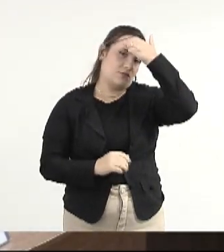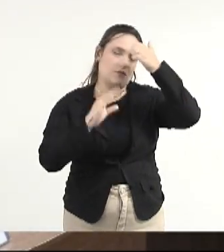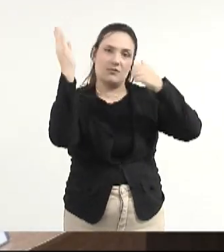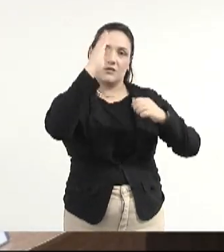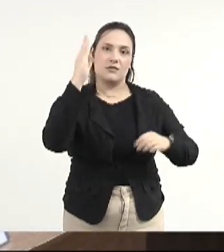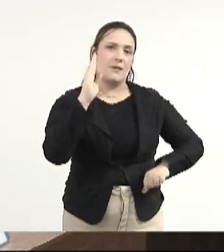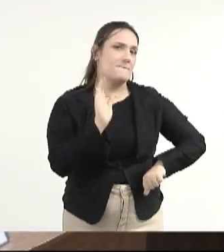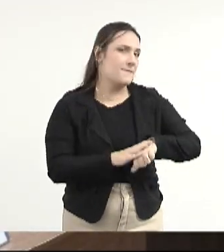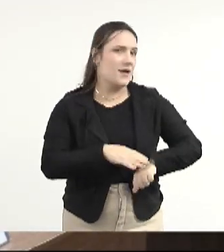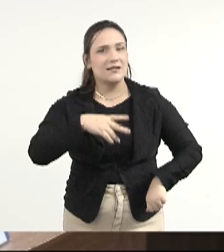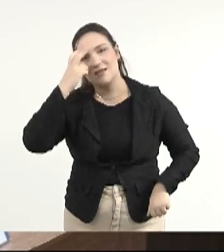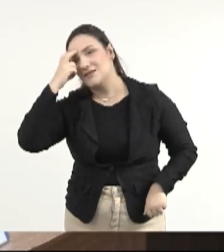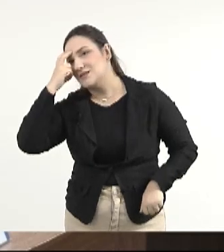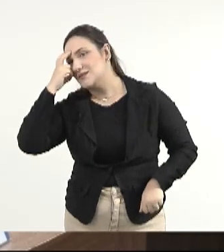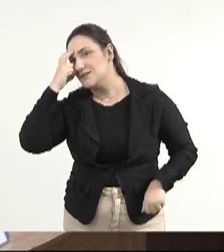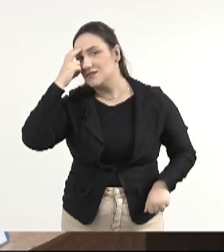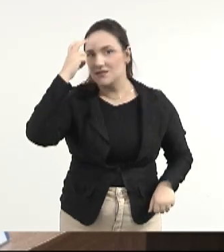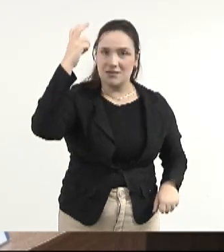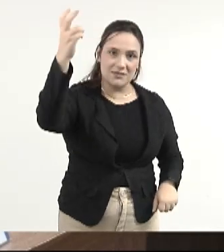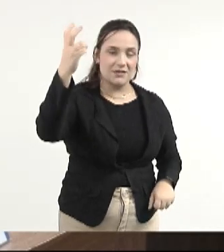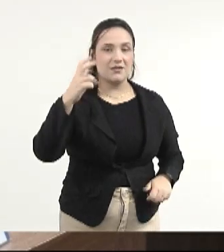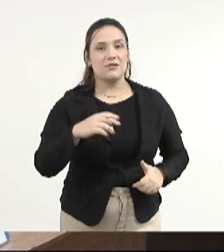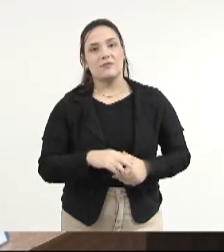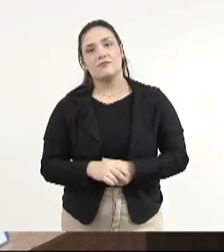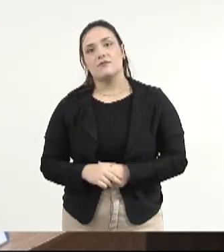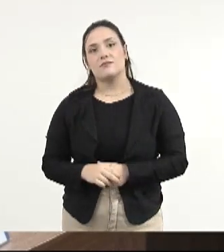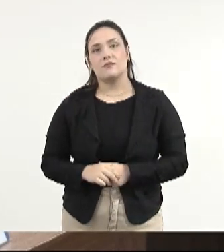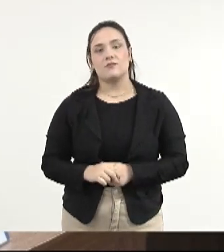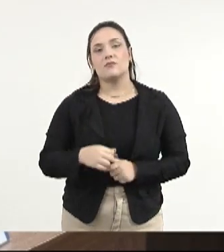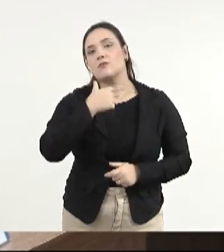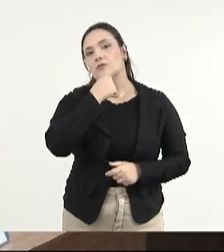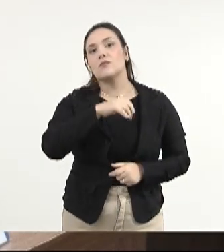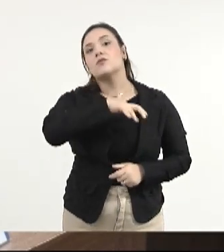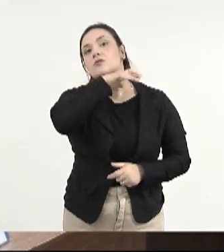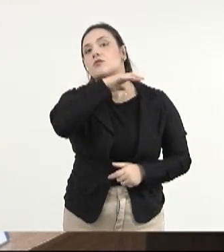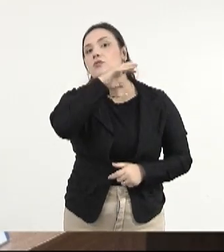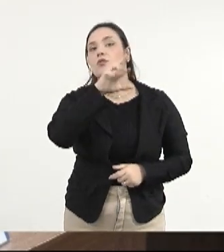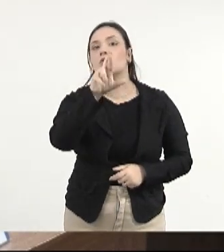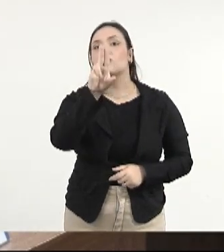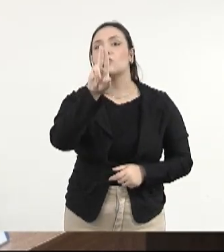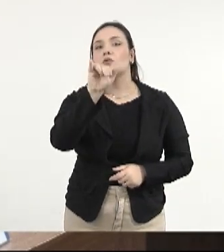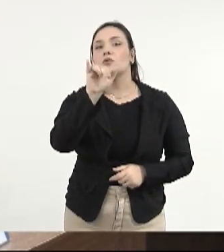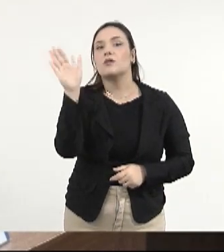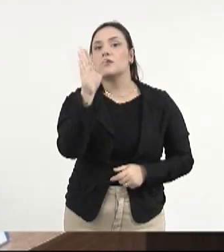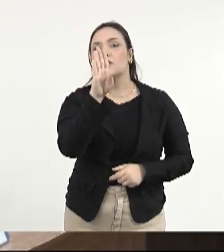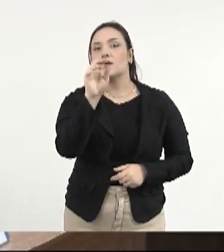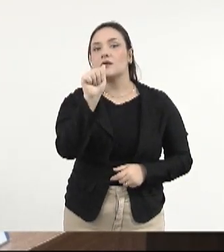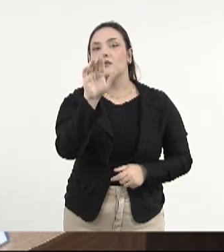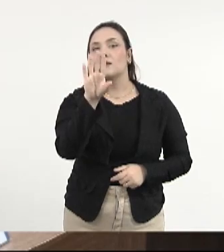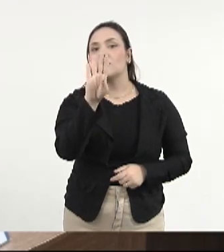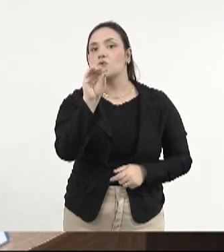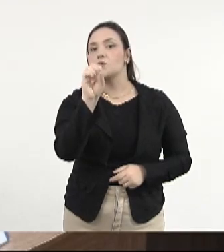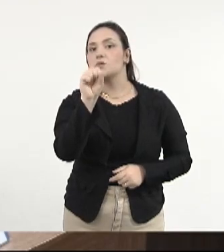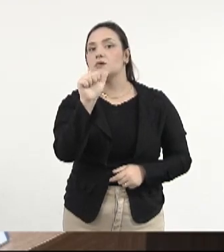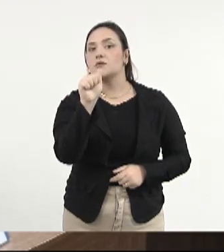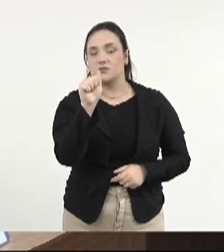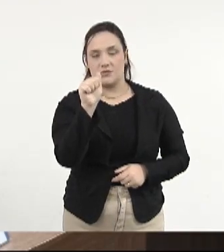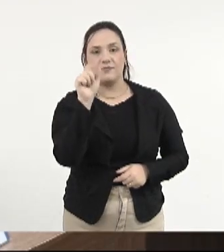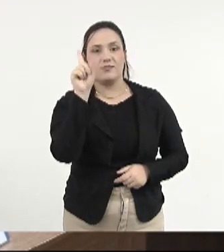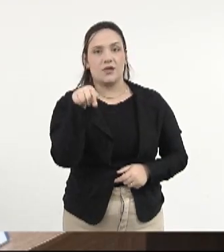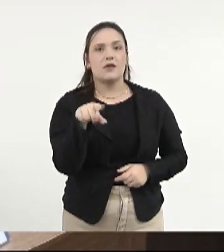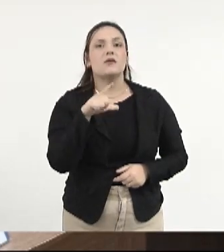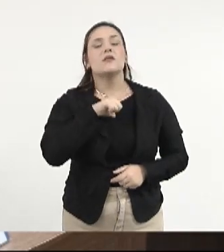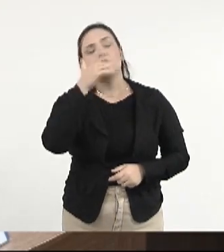mais inteligentes que já pisou aqui nesse chão, chamado Rui Barbosa. E um belo dia, alguém perguntou para